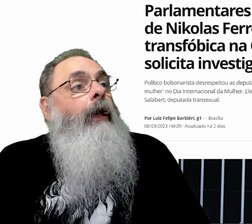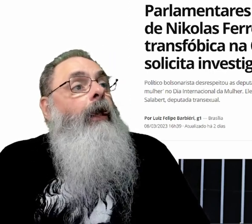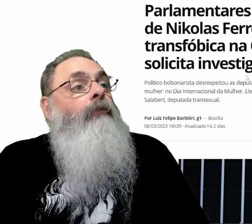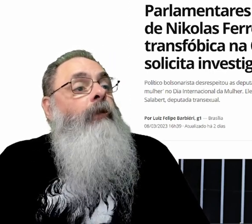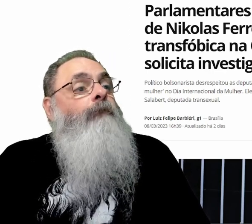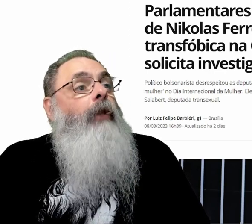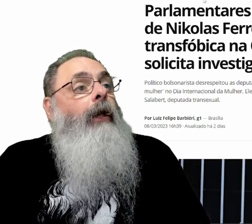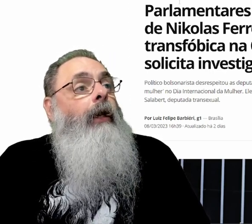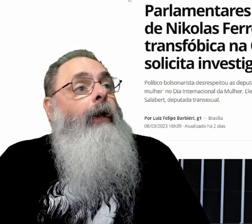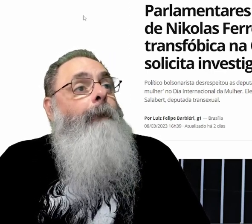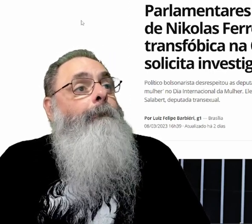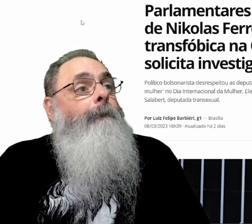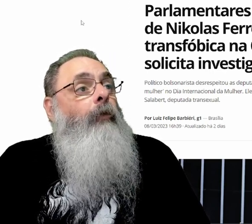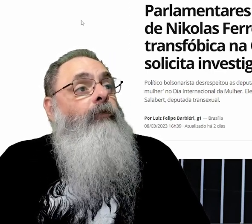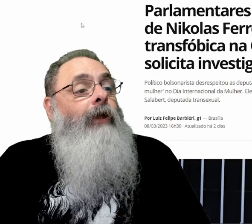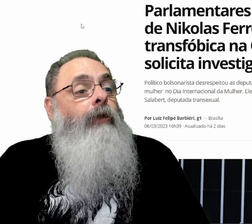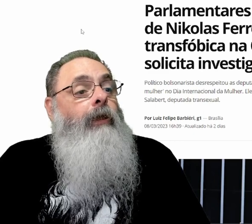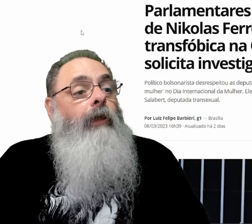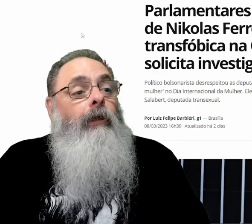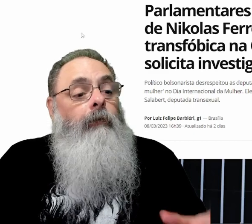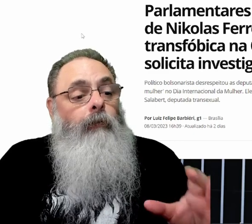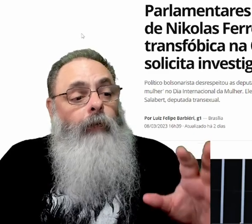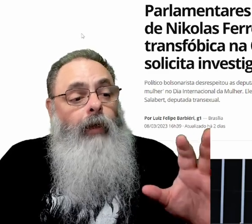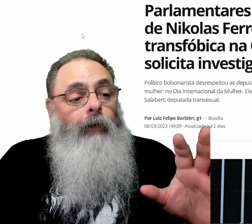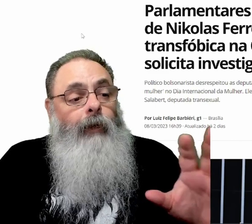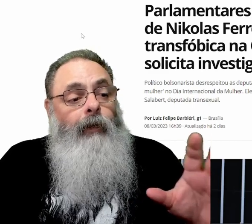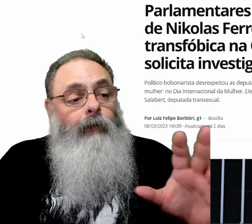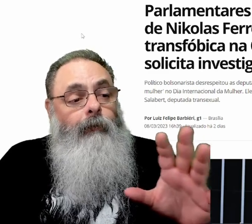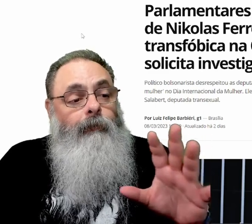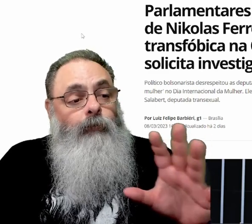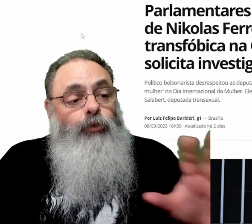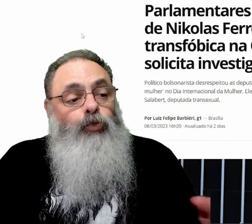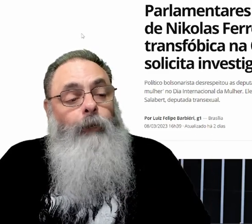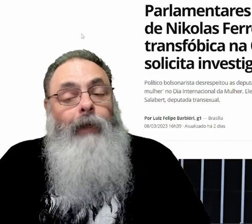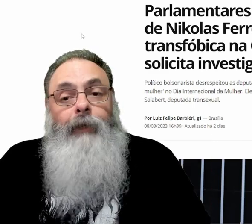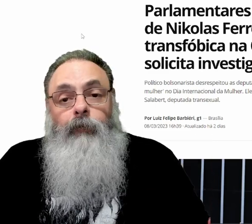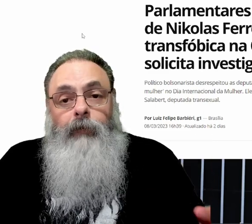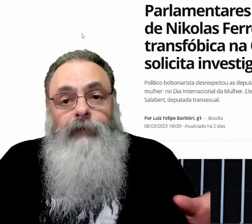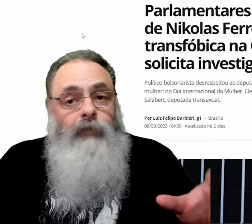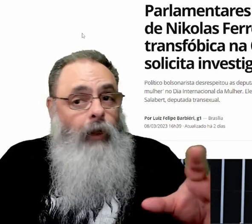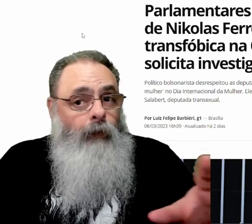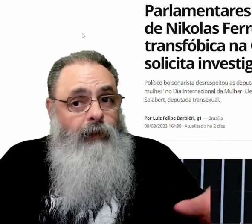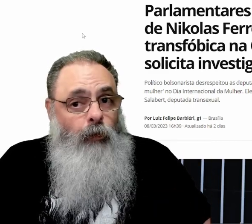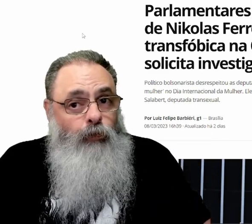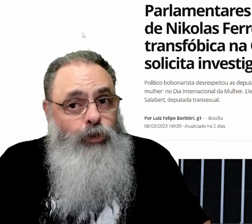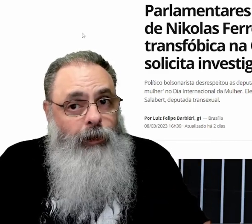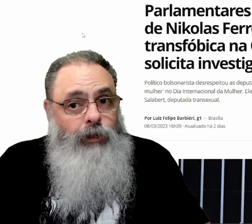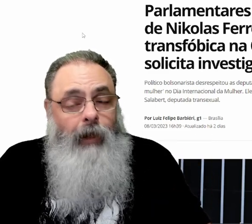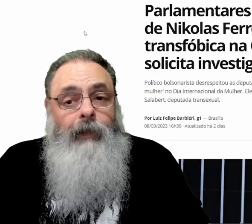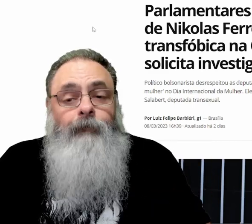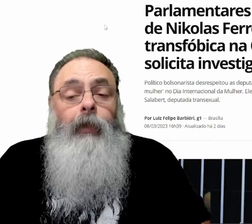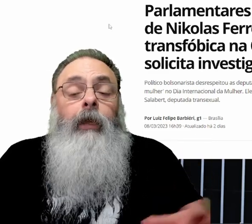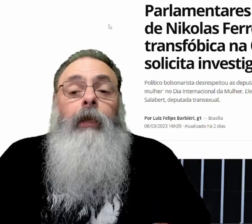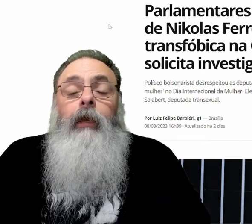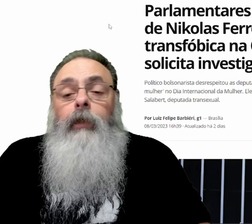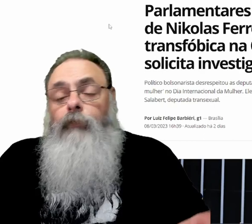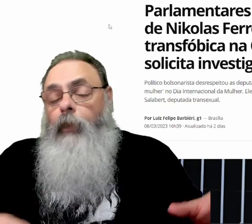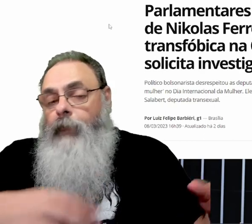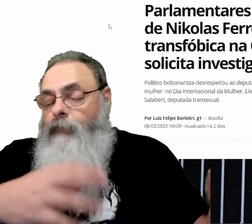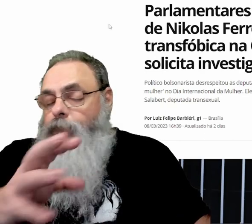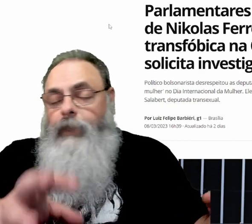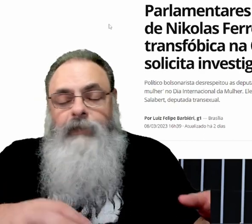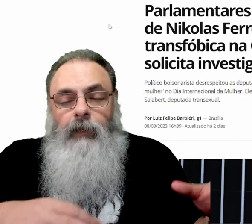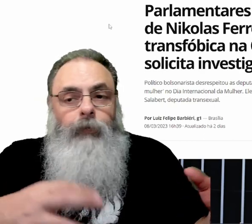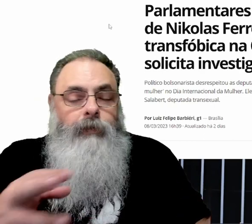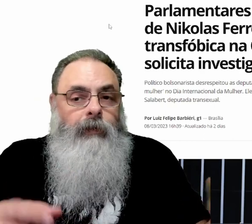enfim o fato é que uma uma um desdobramento isso aqui aconteceu alguns dias já né E